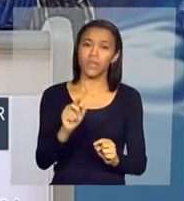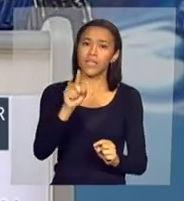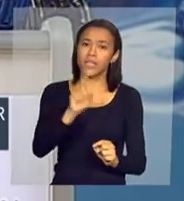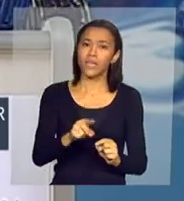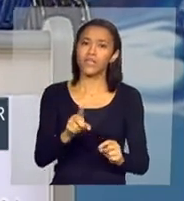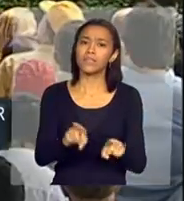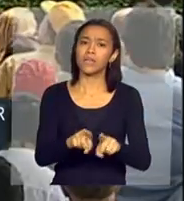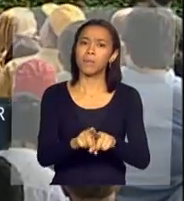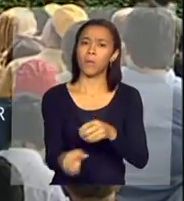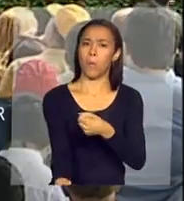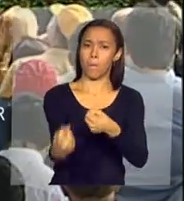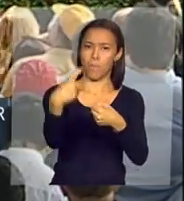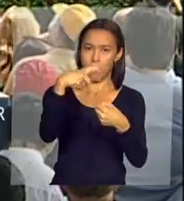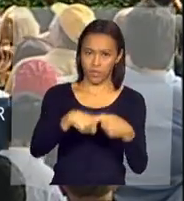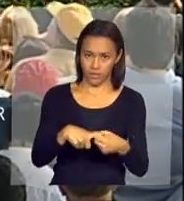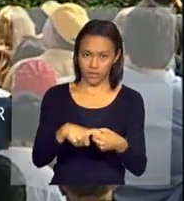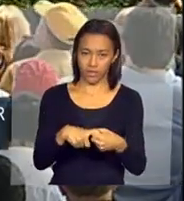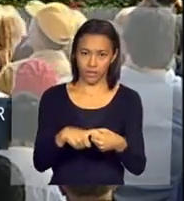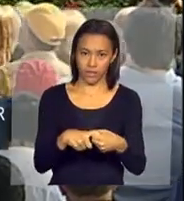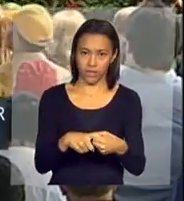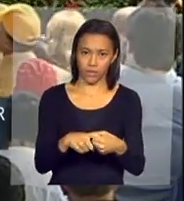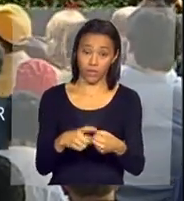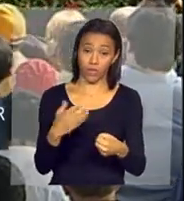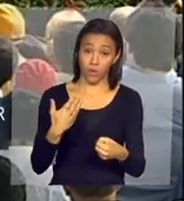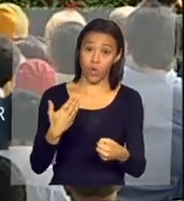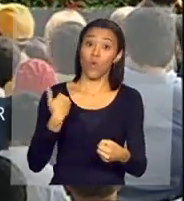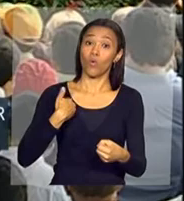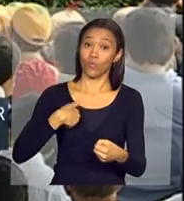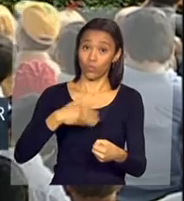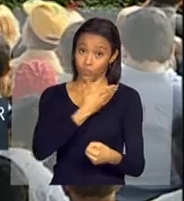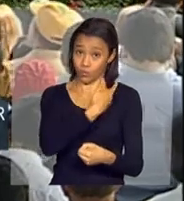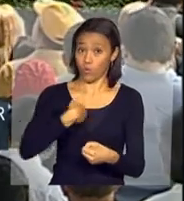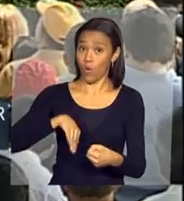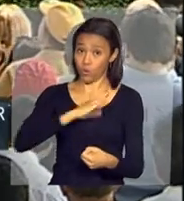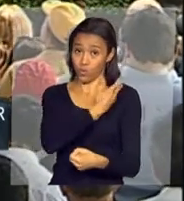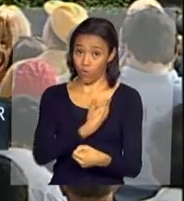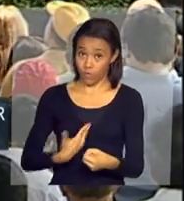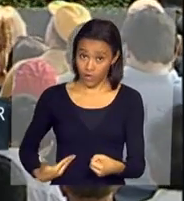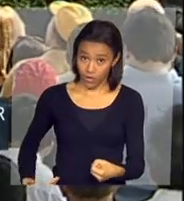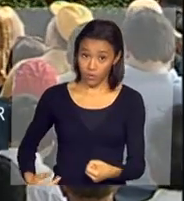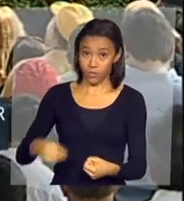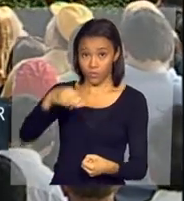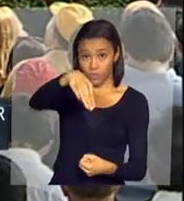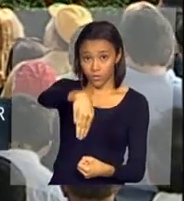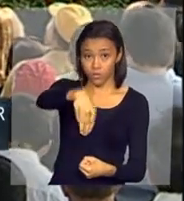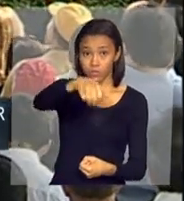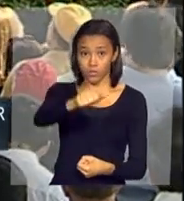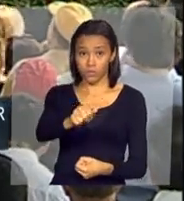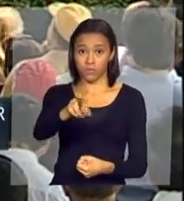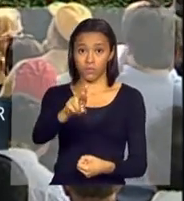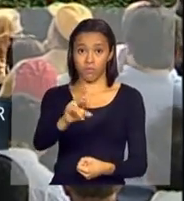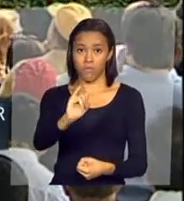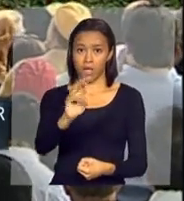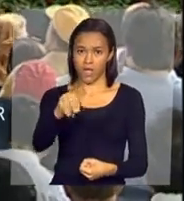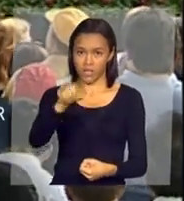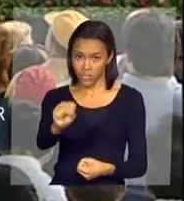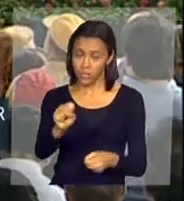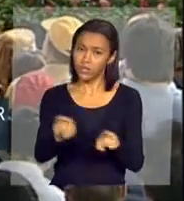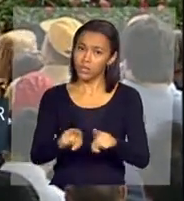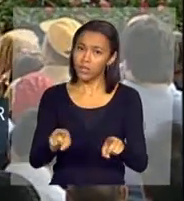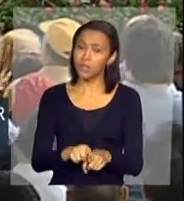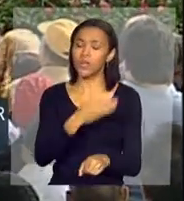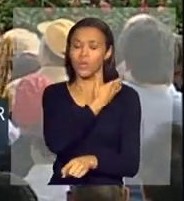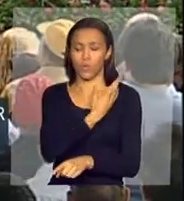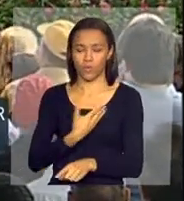o grande parceiro, o nosso governador Wilson e o prefeito